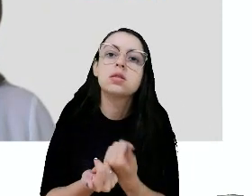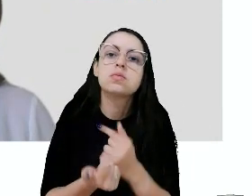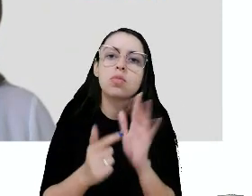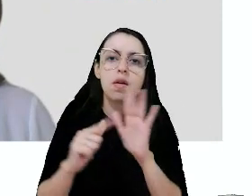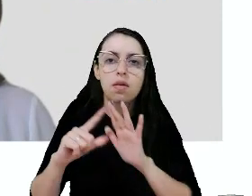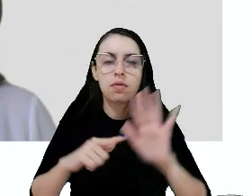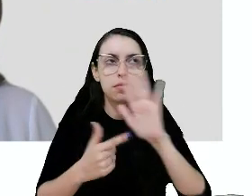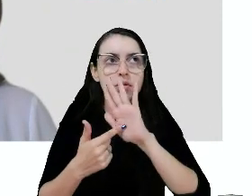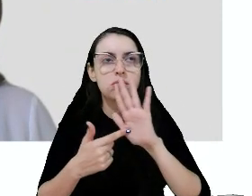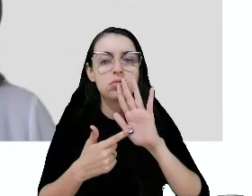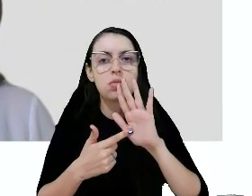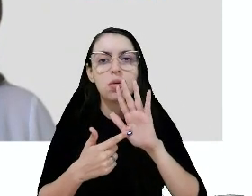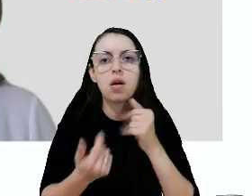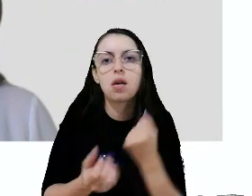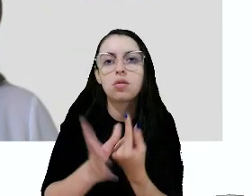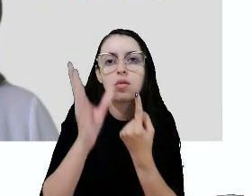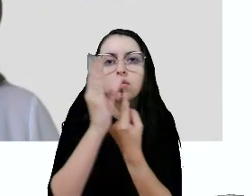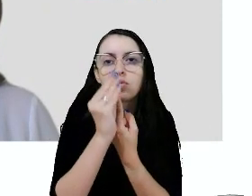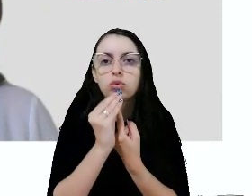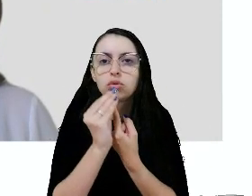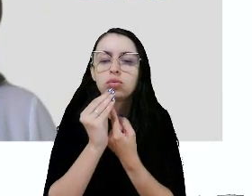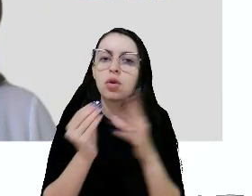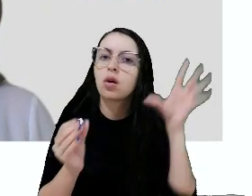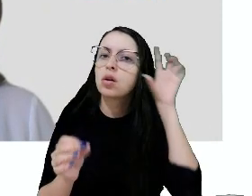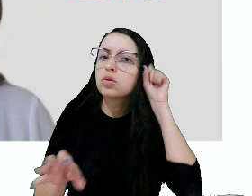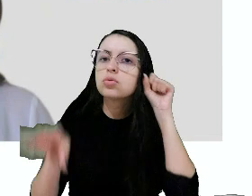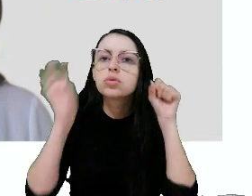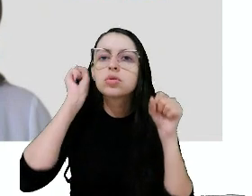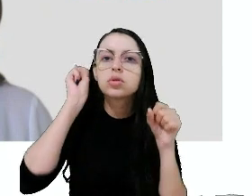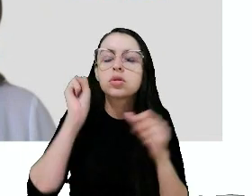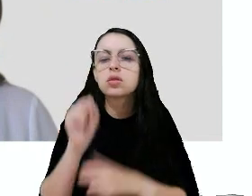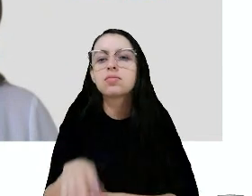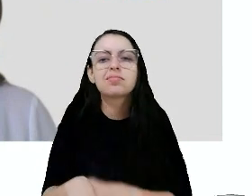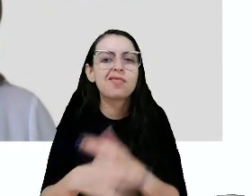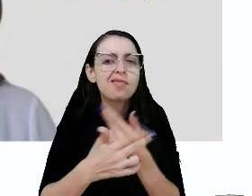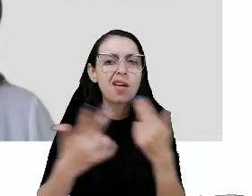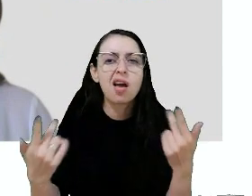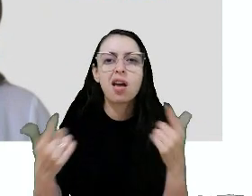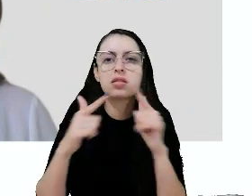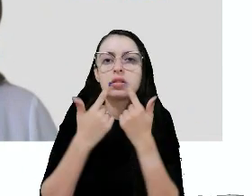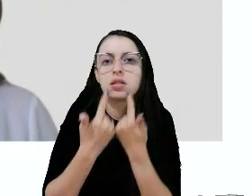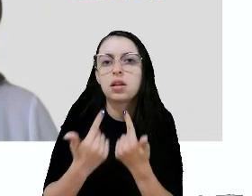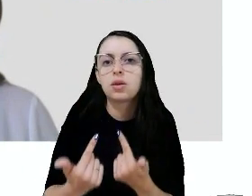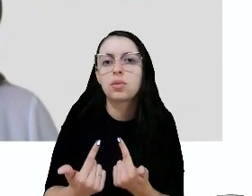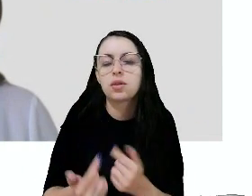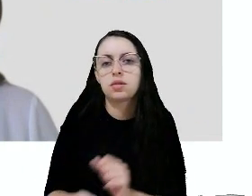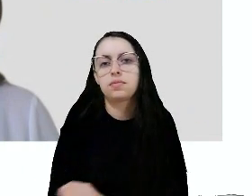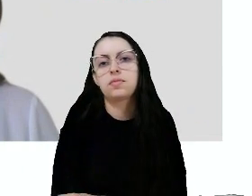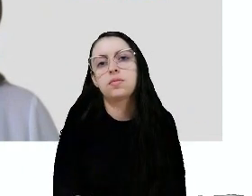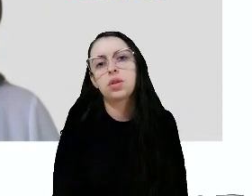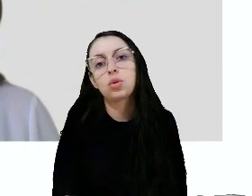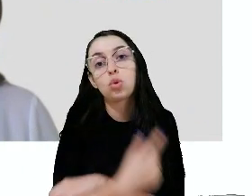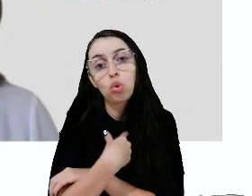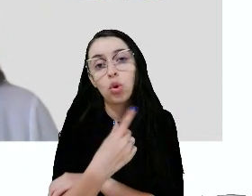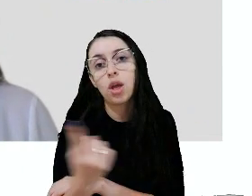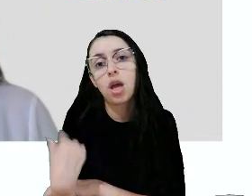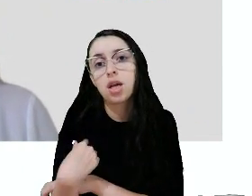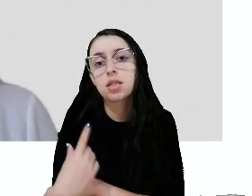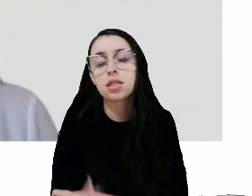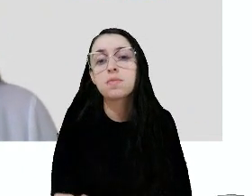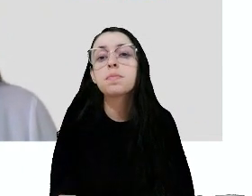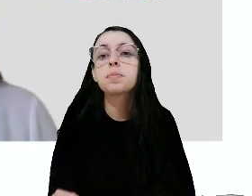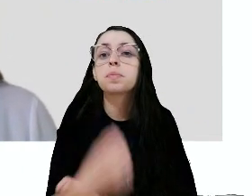Que seja essa visual, que seja essa auditiva, não é? E tantas outras, não é?